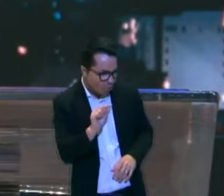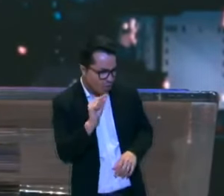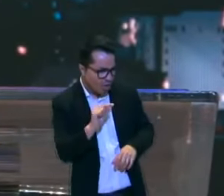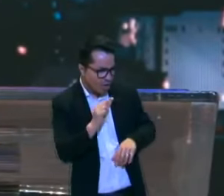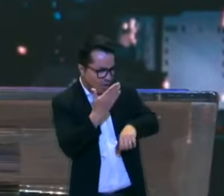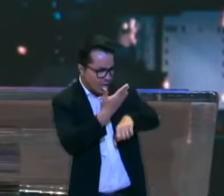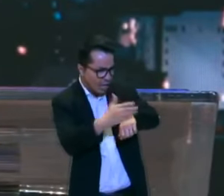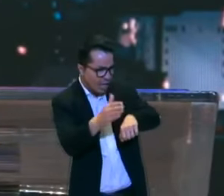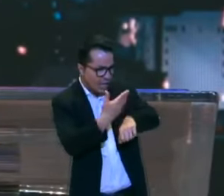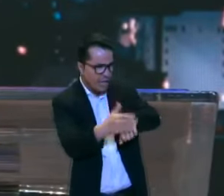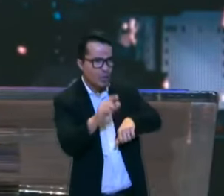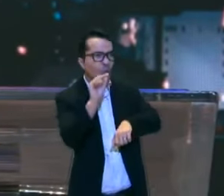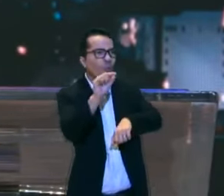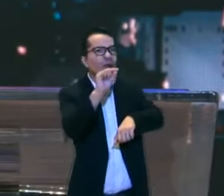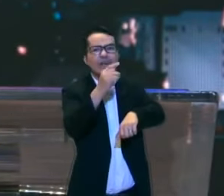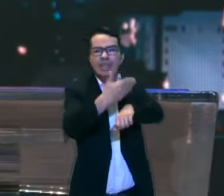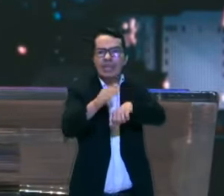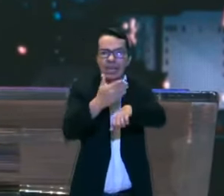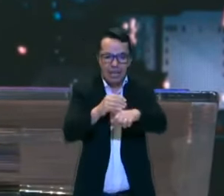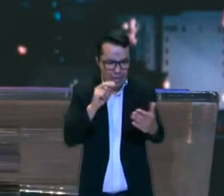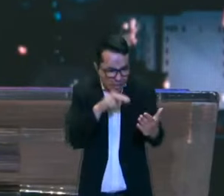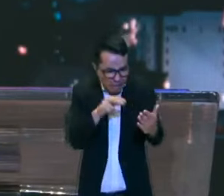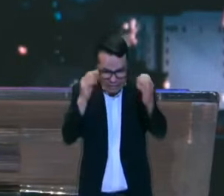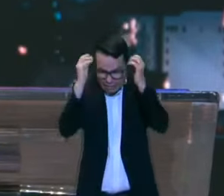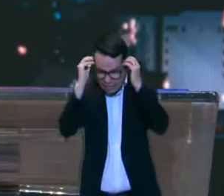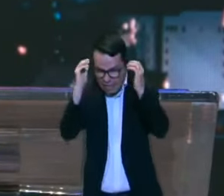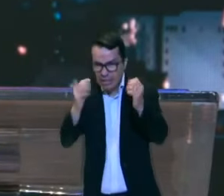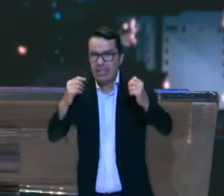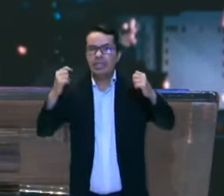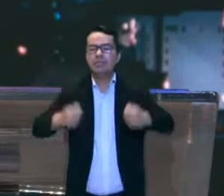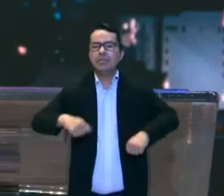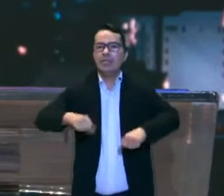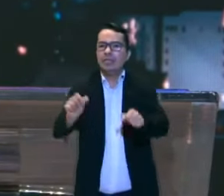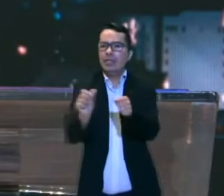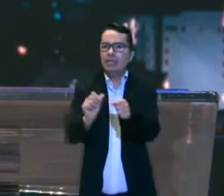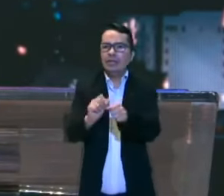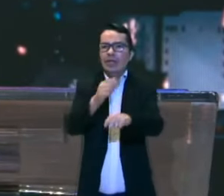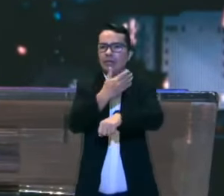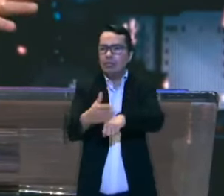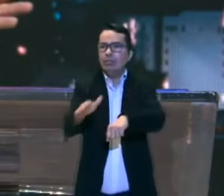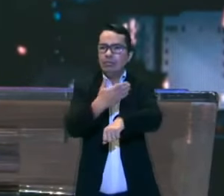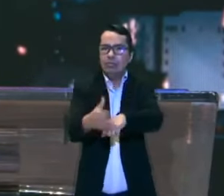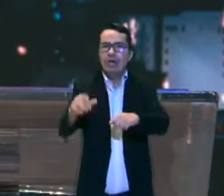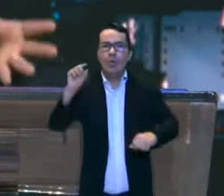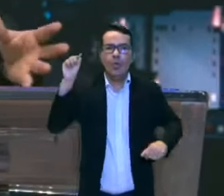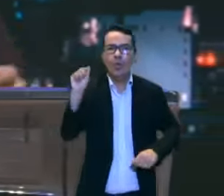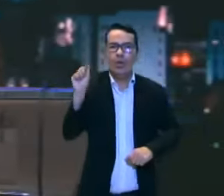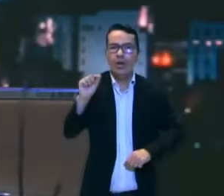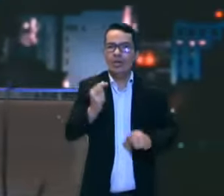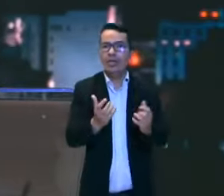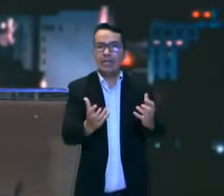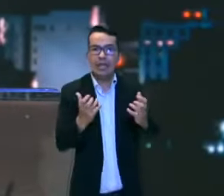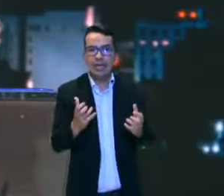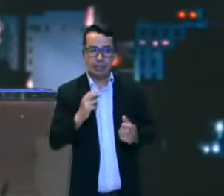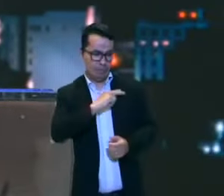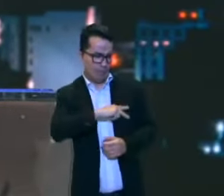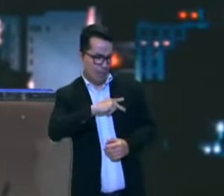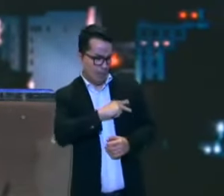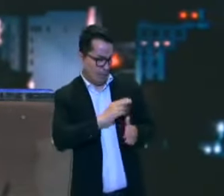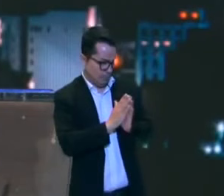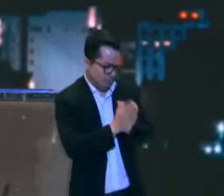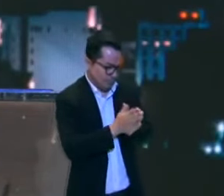Que exercício é esse? Para que eu me liberte da ofensa, me explica, eu quero, fala